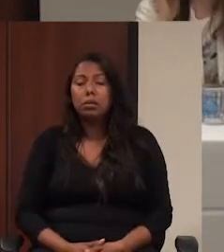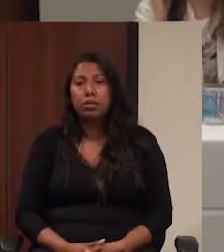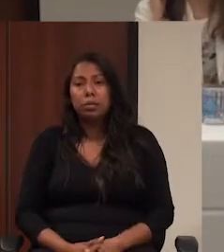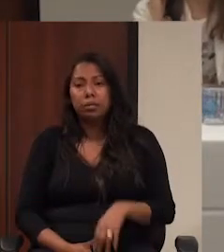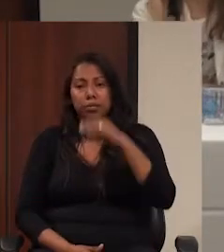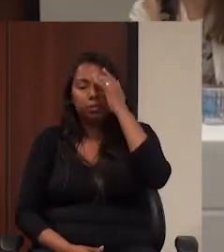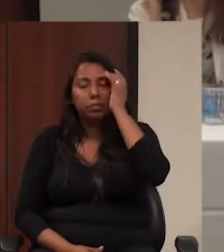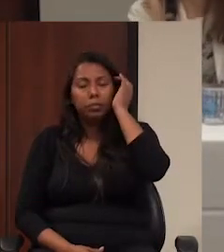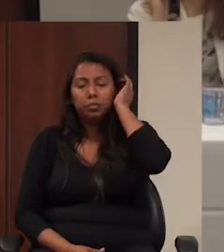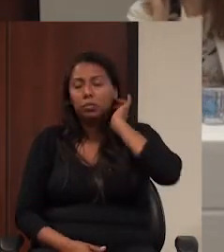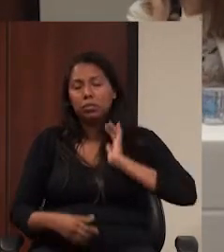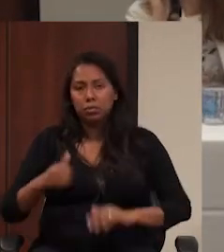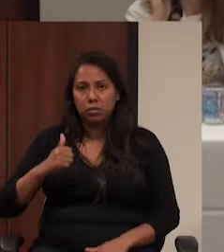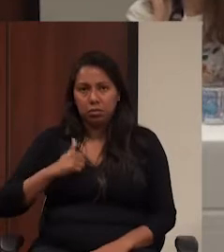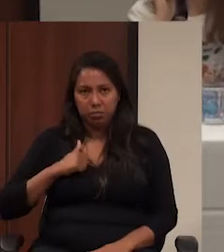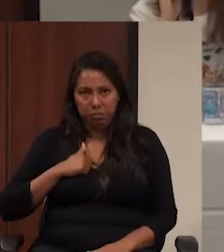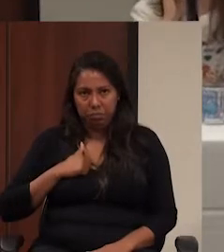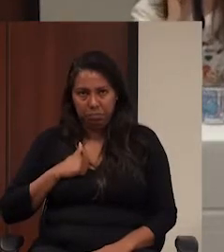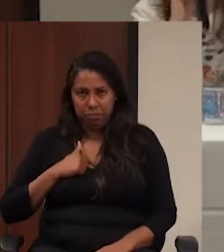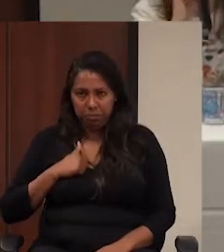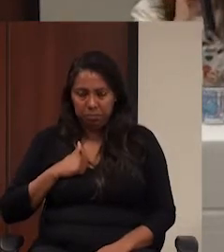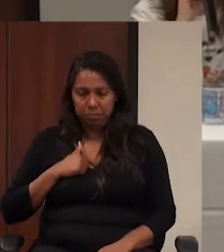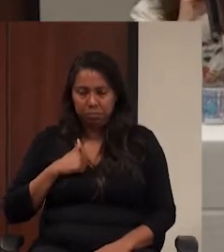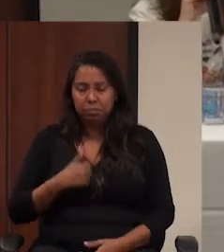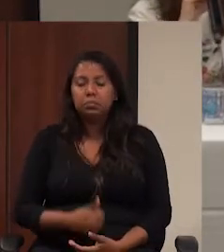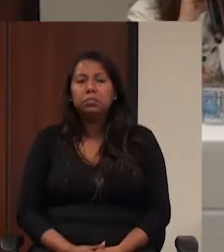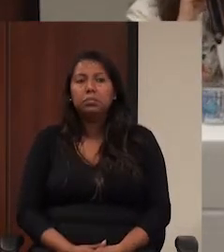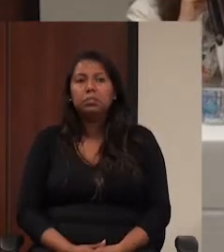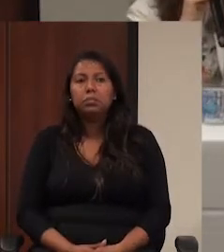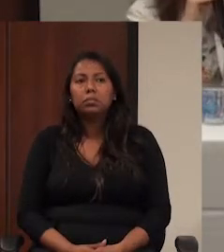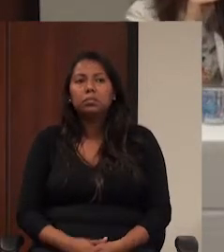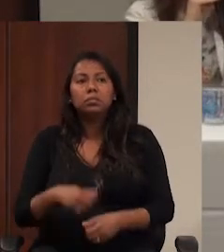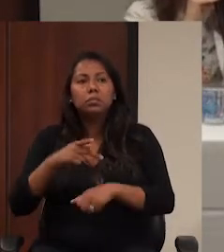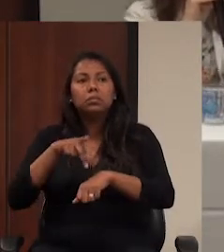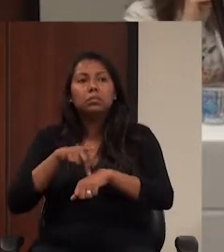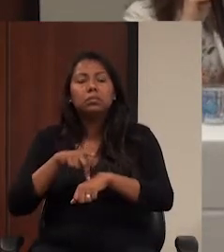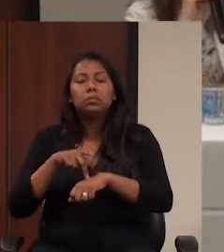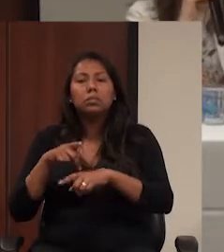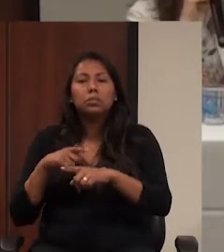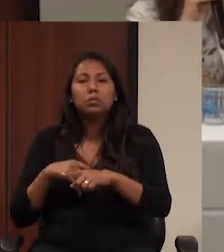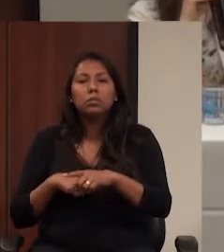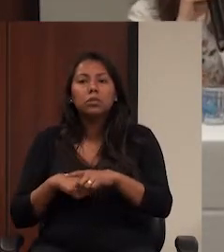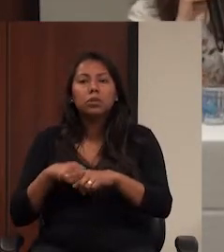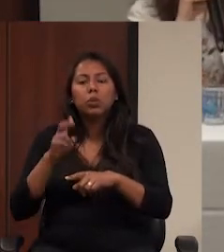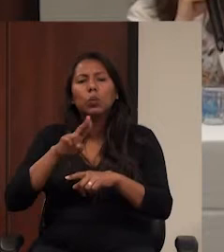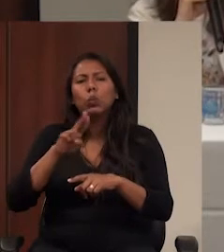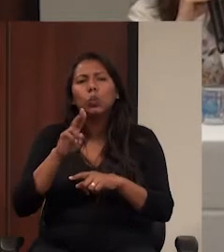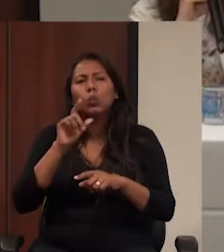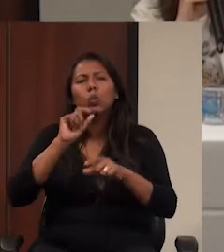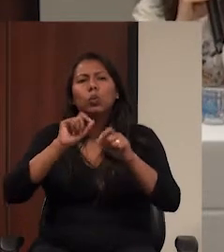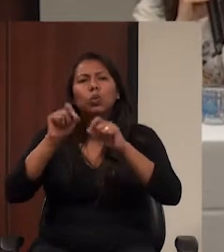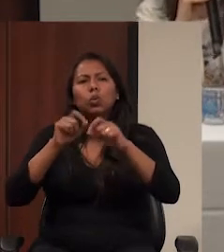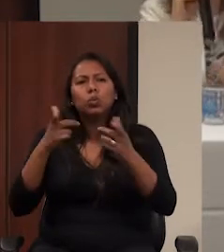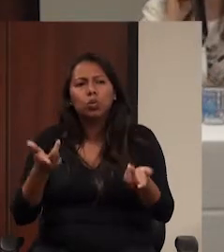Aí no Canadá eu trouxe uma coisa que eu achei interessante, que eles fazem, o que se usa para permitir que as pessoas façam